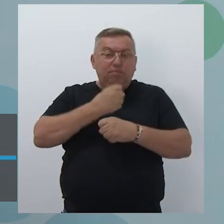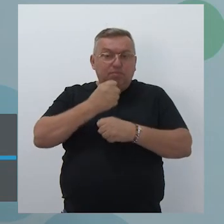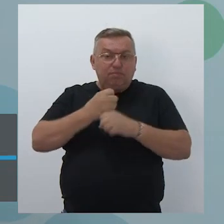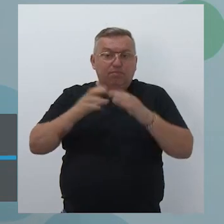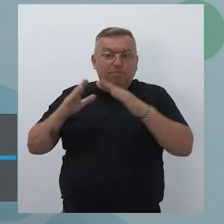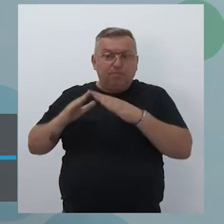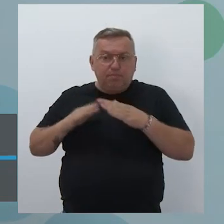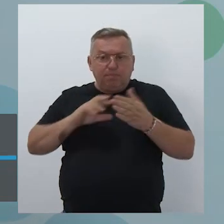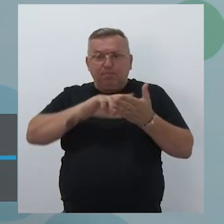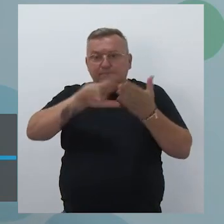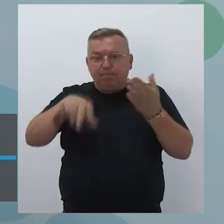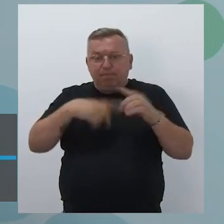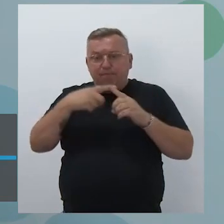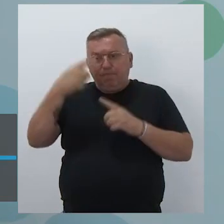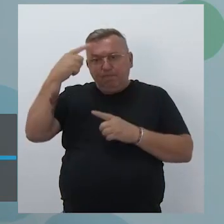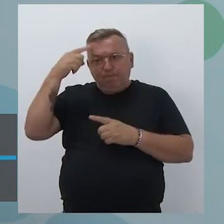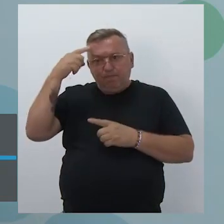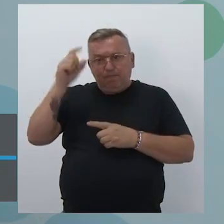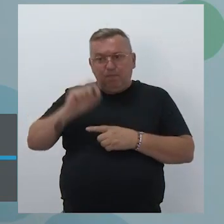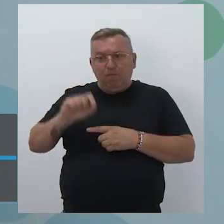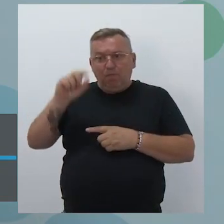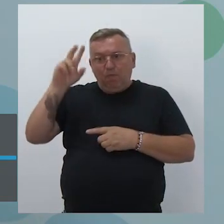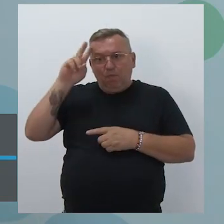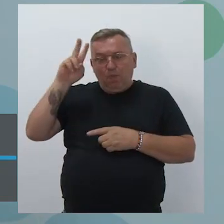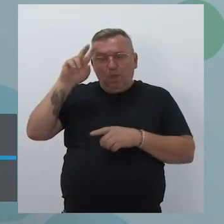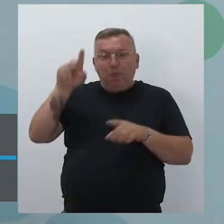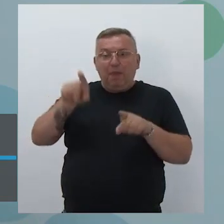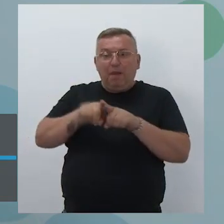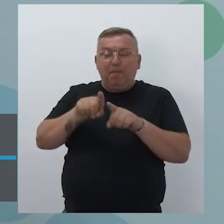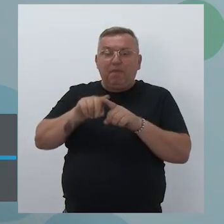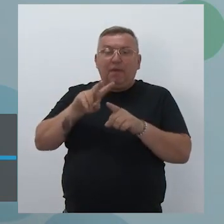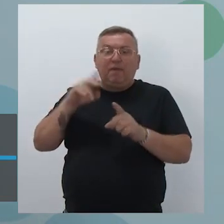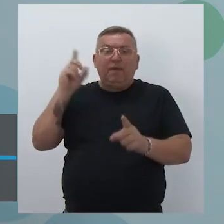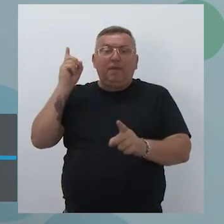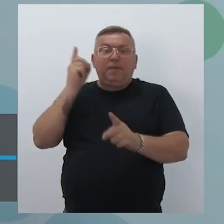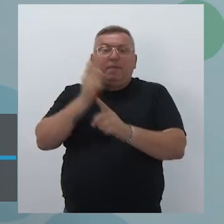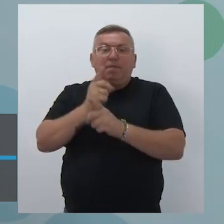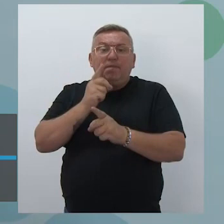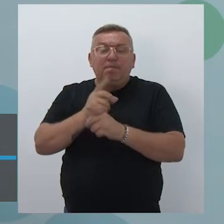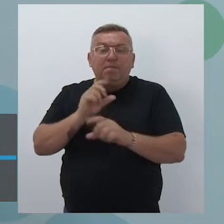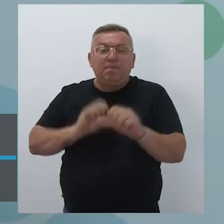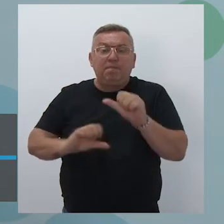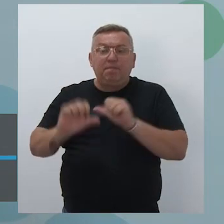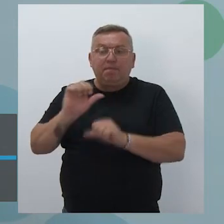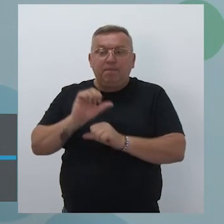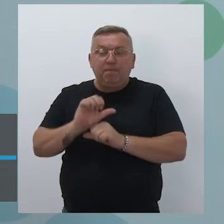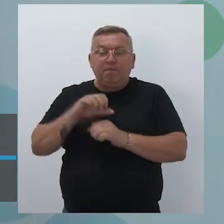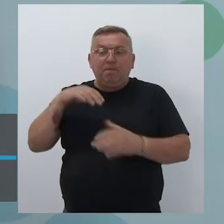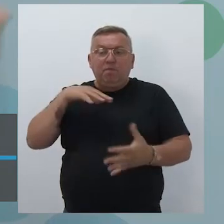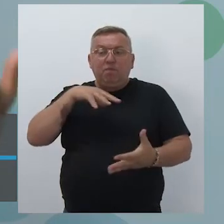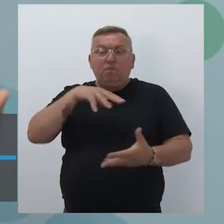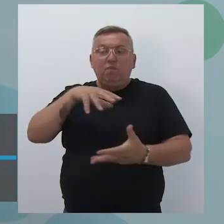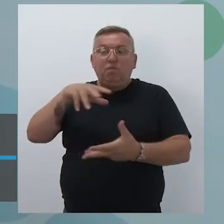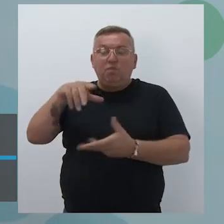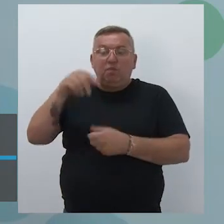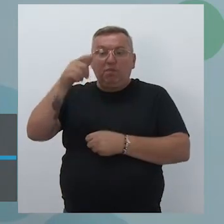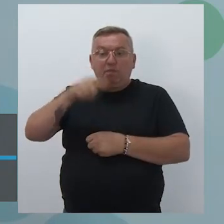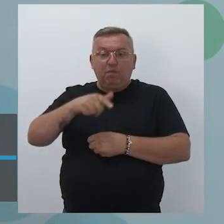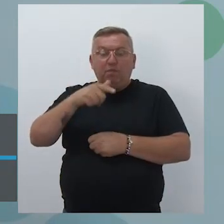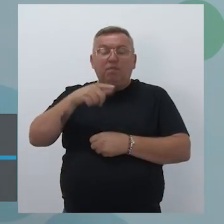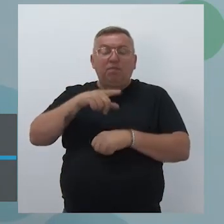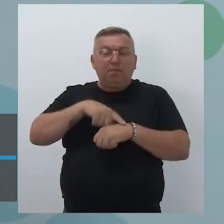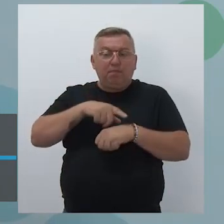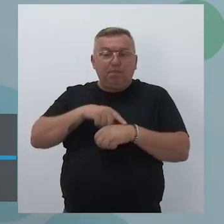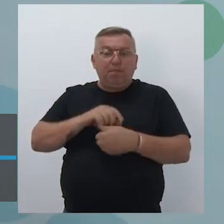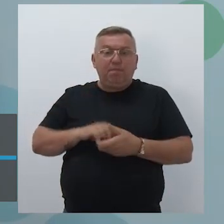civil, ele vai pensar nisso em termos de história também, ele vai identificar as transformações do mundo em outros